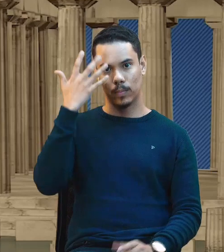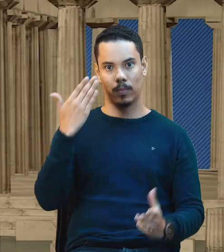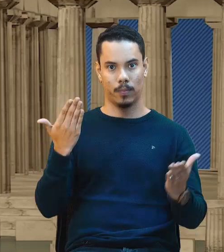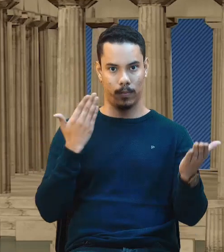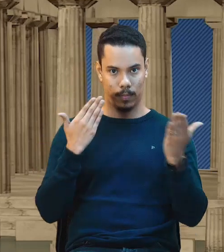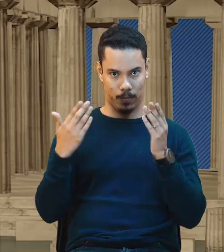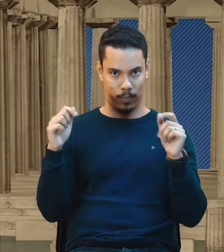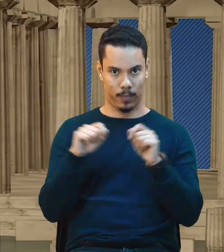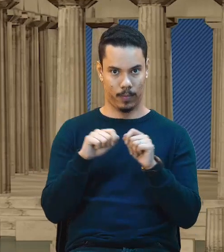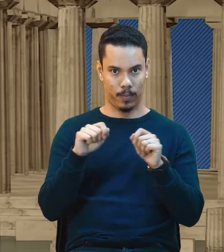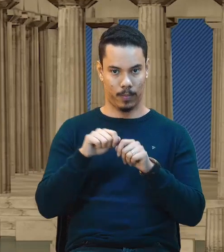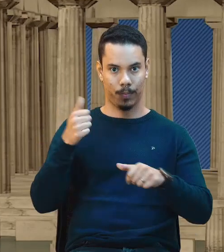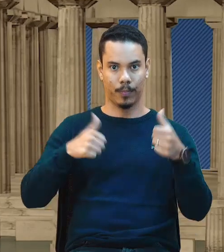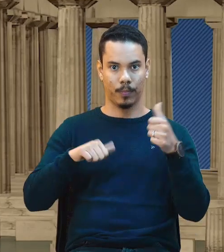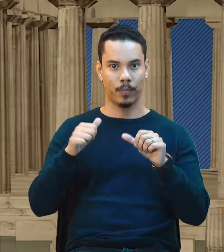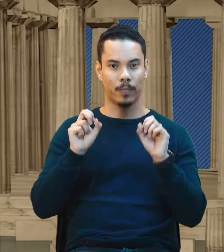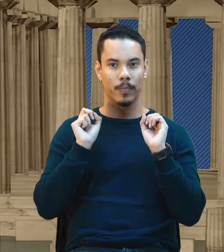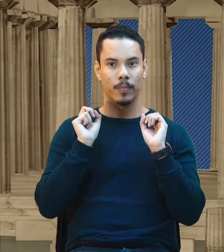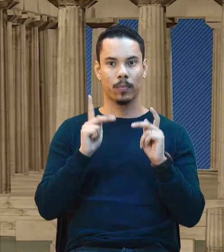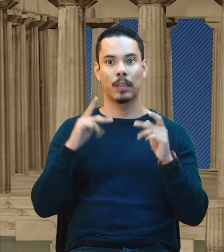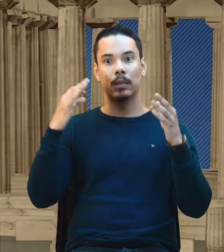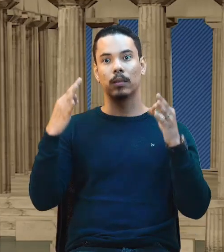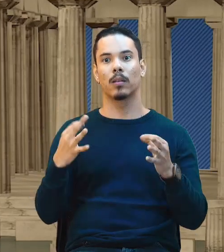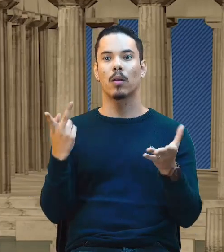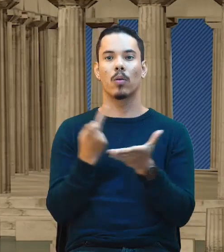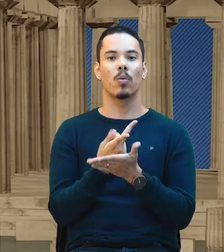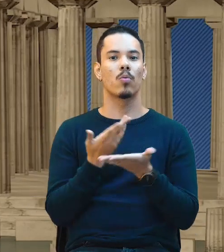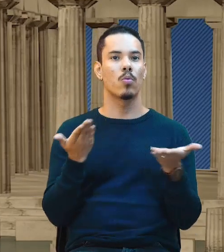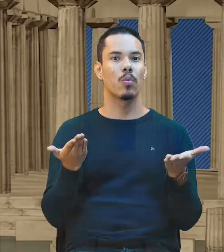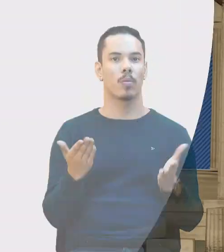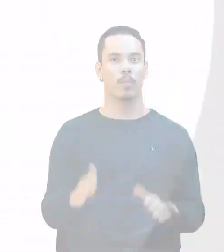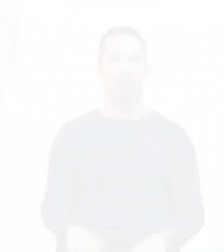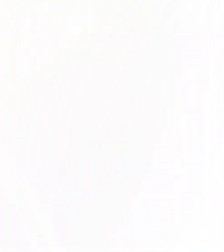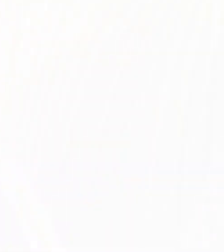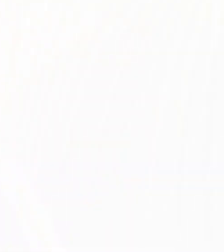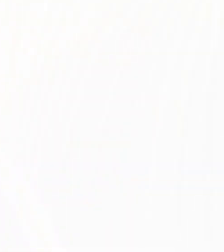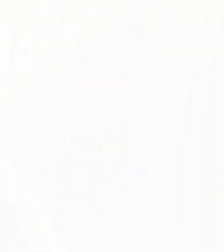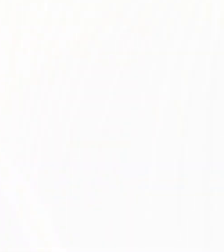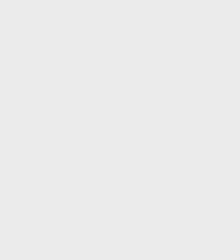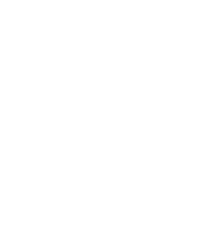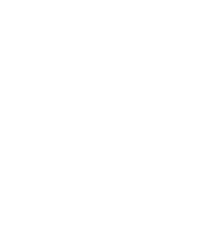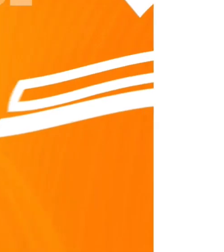essa analogia, o certo e o errado. Vamos lá.